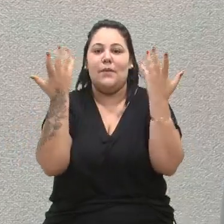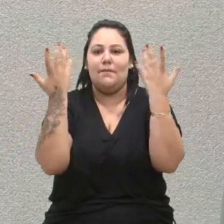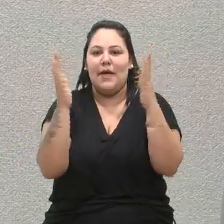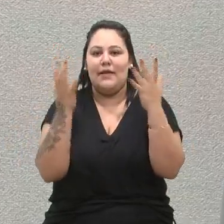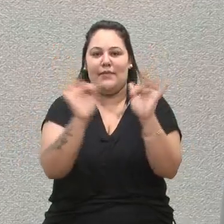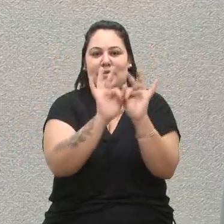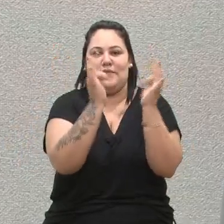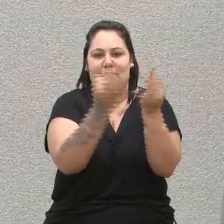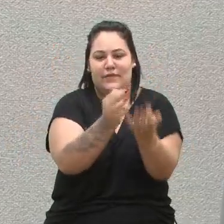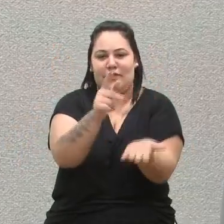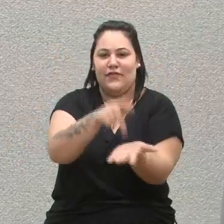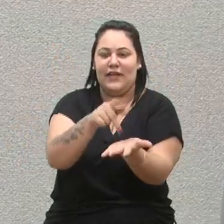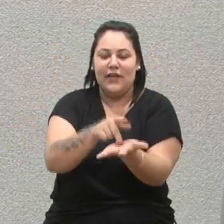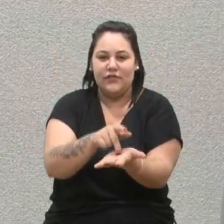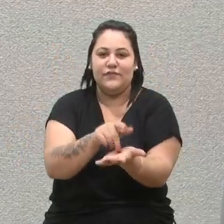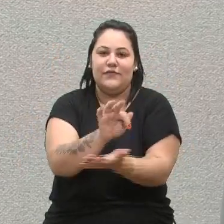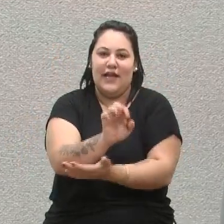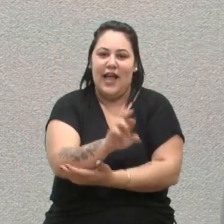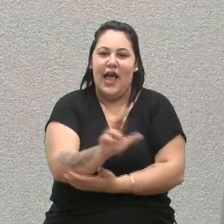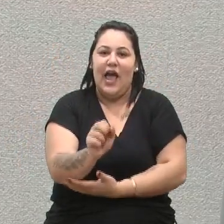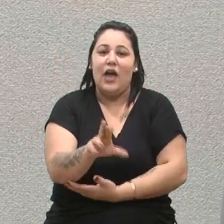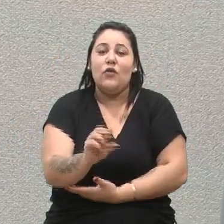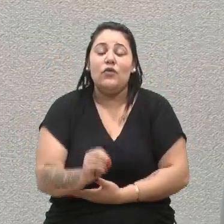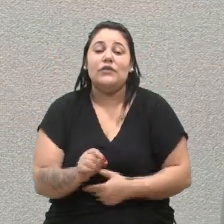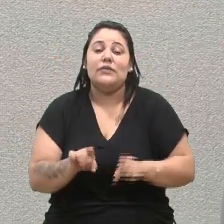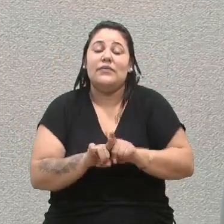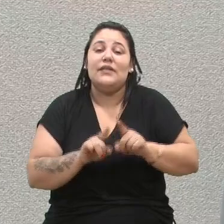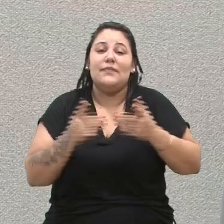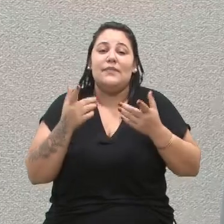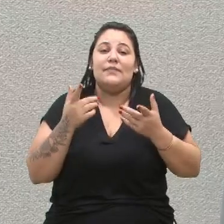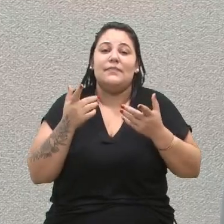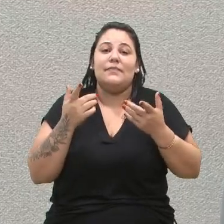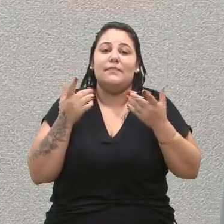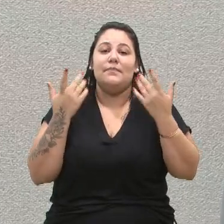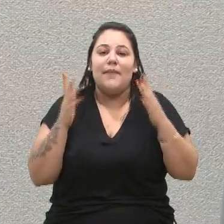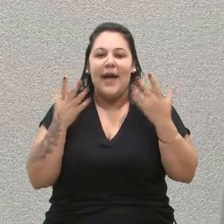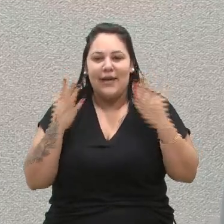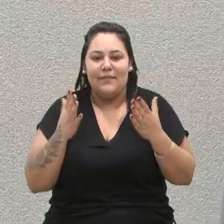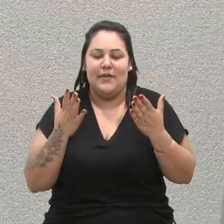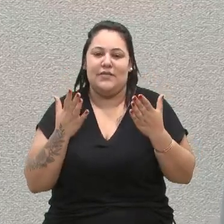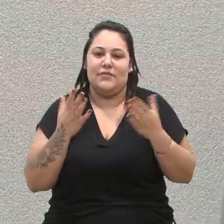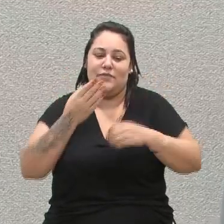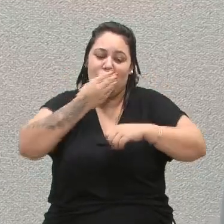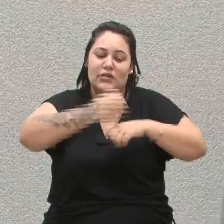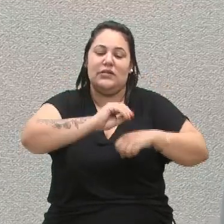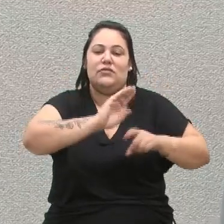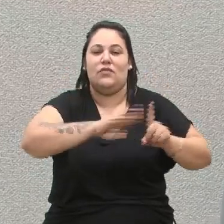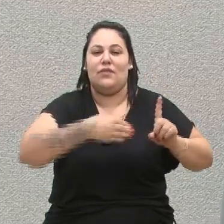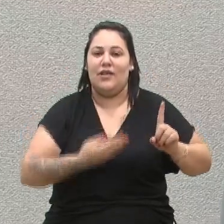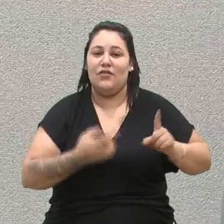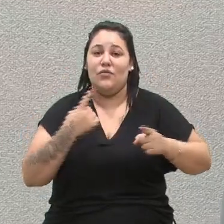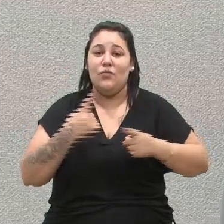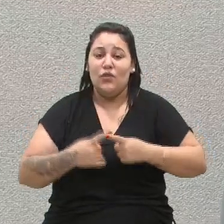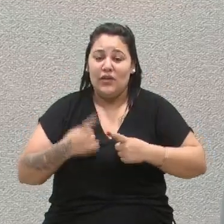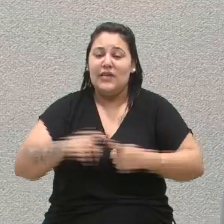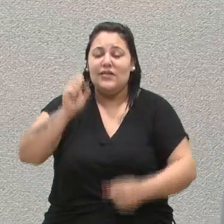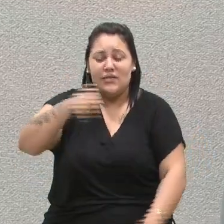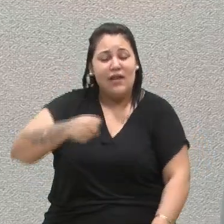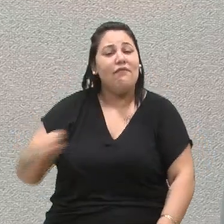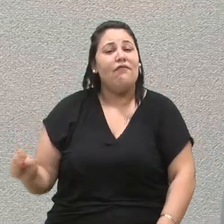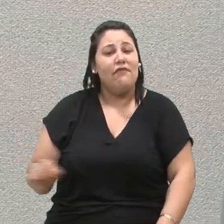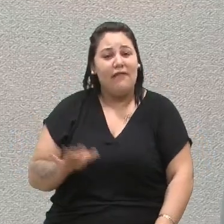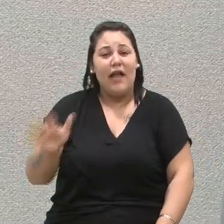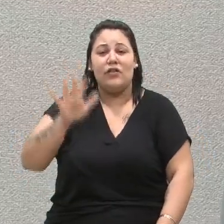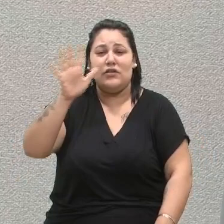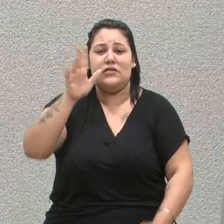Ferraro, parabéns por esta homenagem, porque isso enaltece,